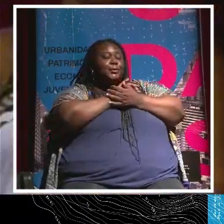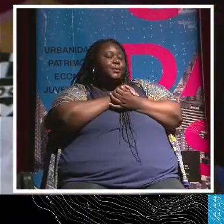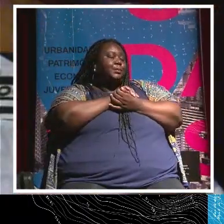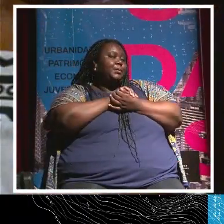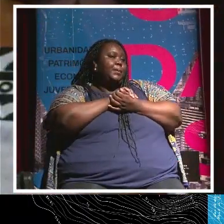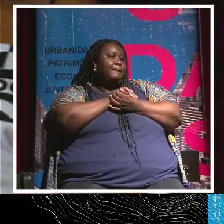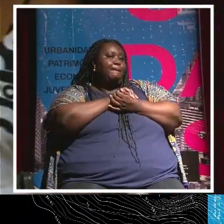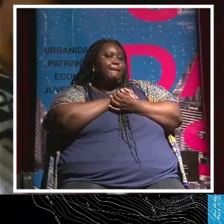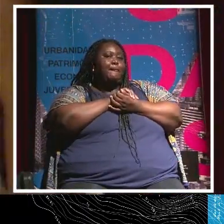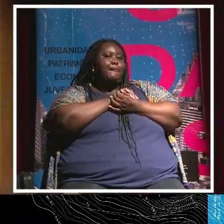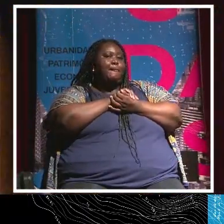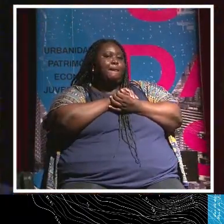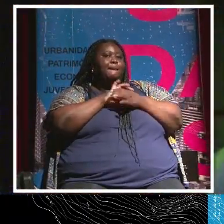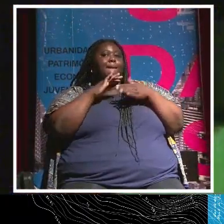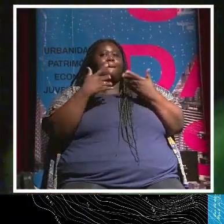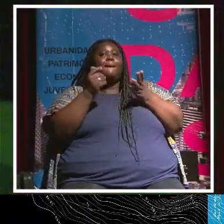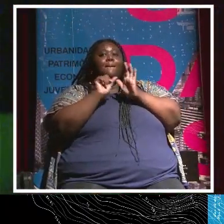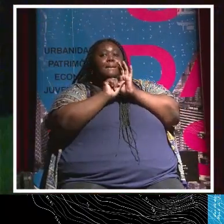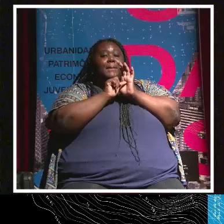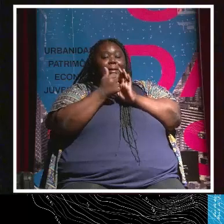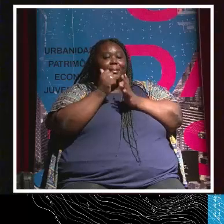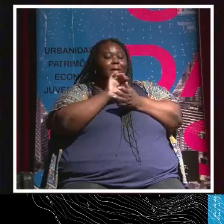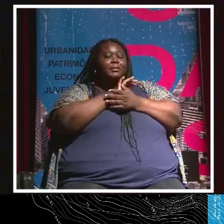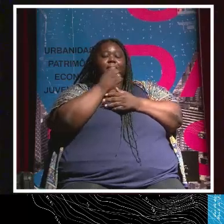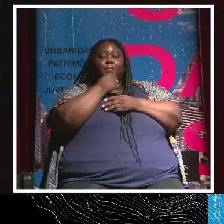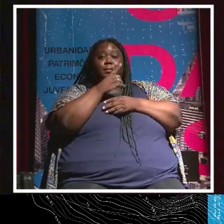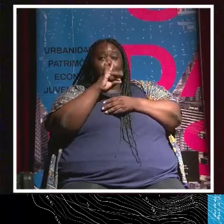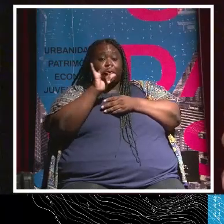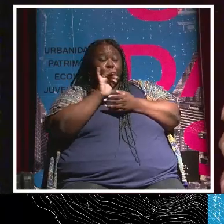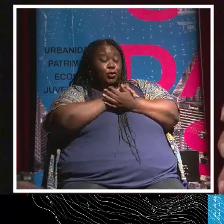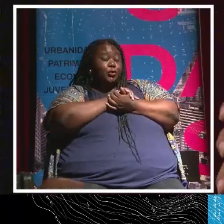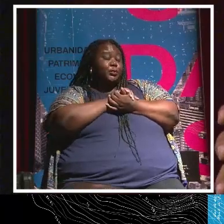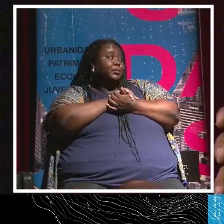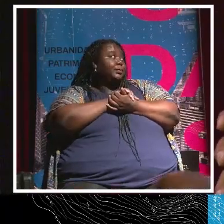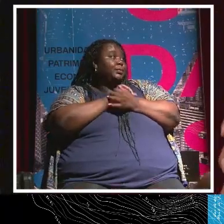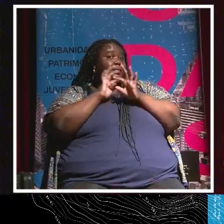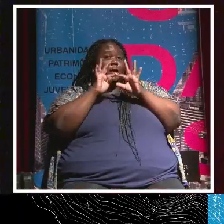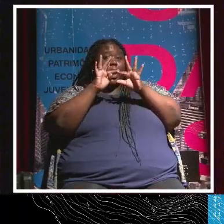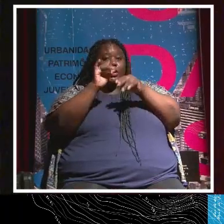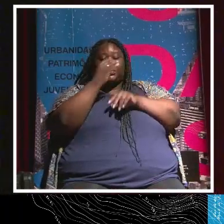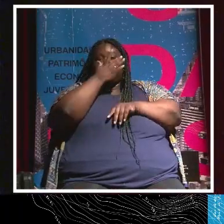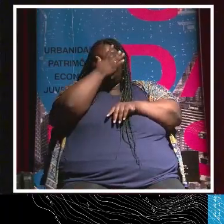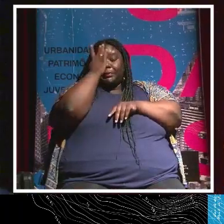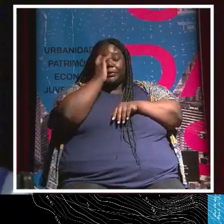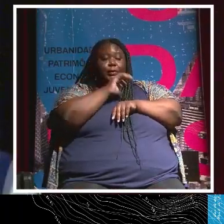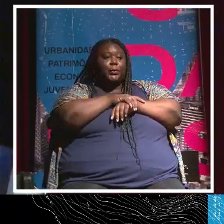Obrigado. Bom, primeiro, bom dia a todas e todos.